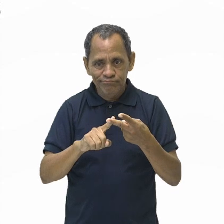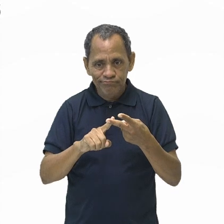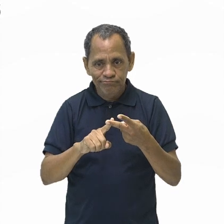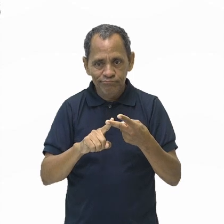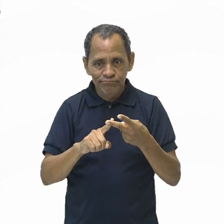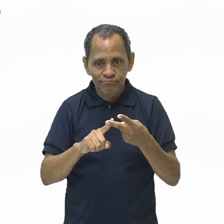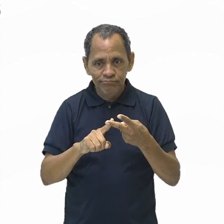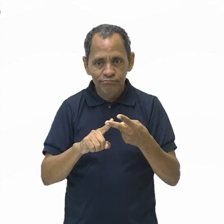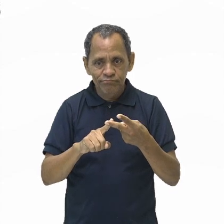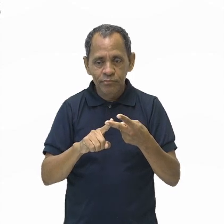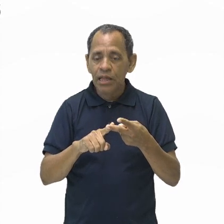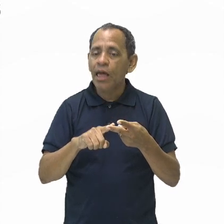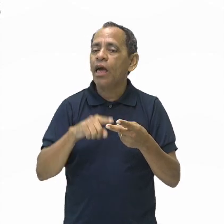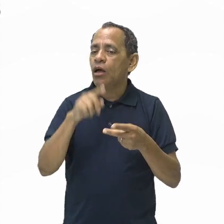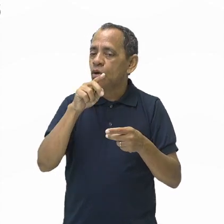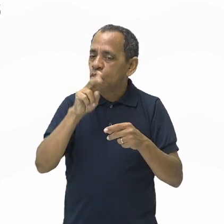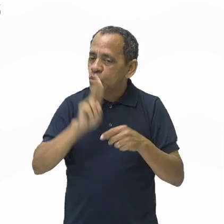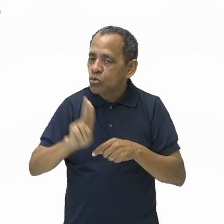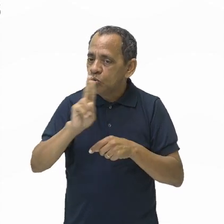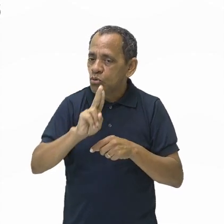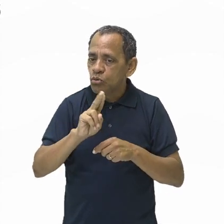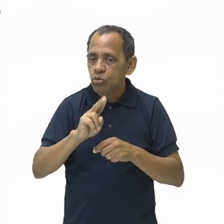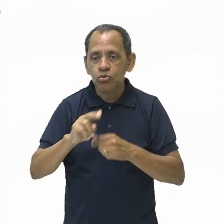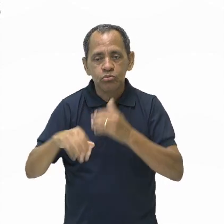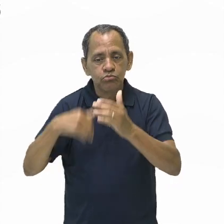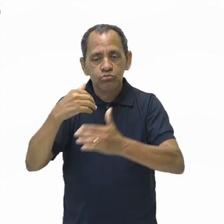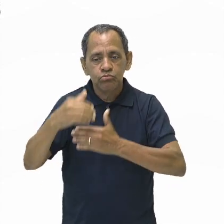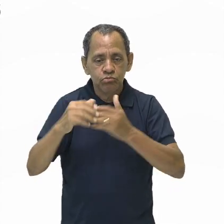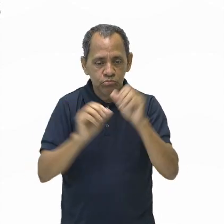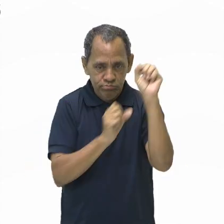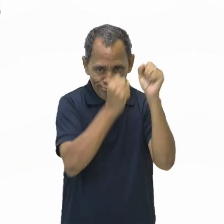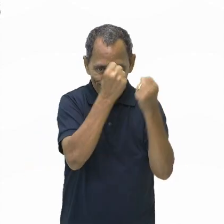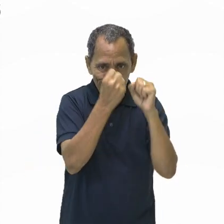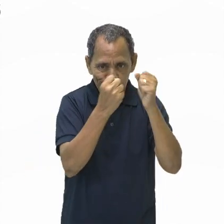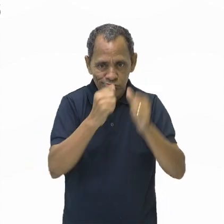tetracloroetileno, usados em processos industriais.